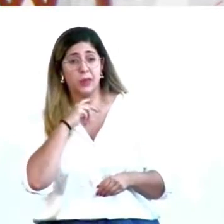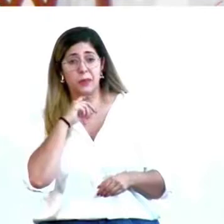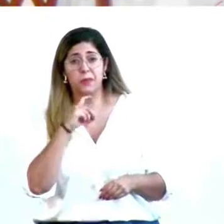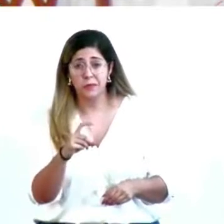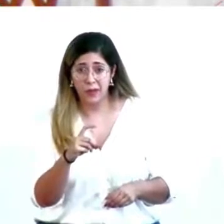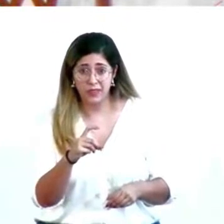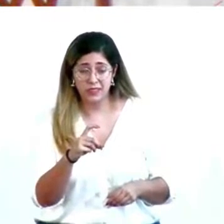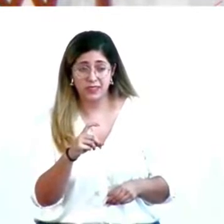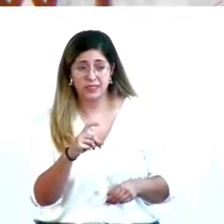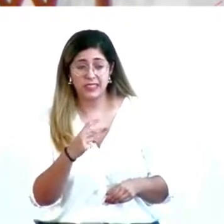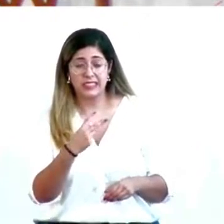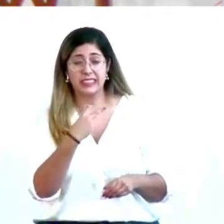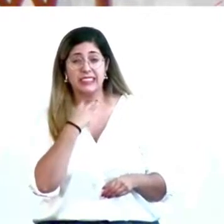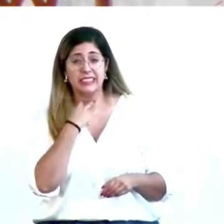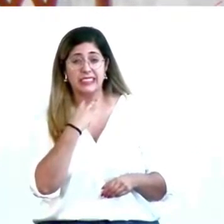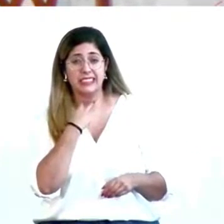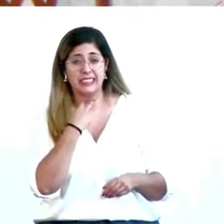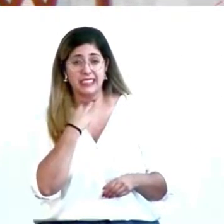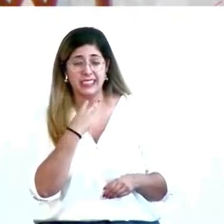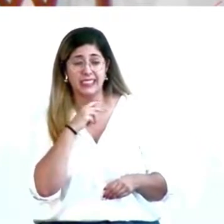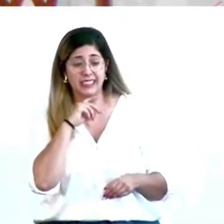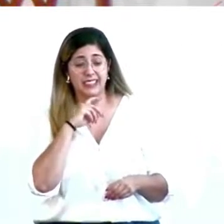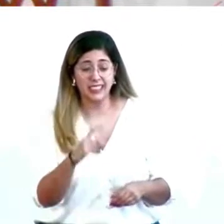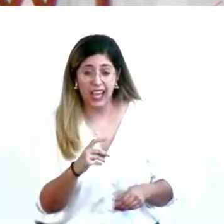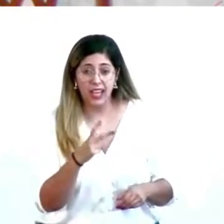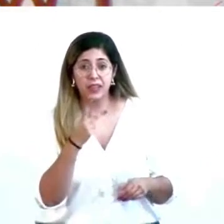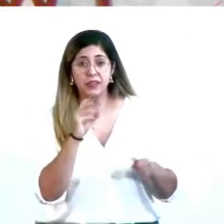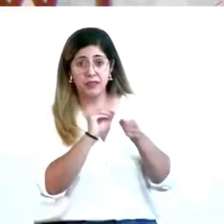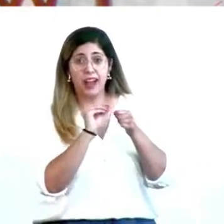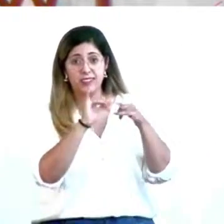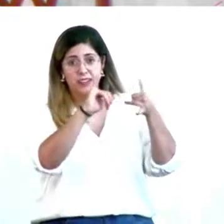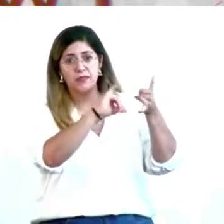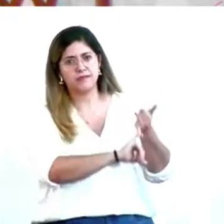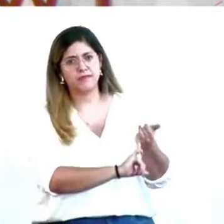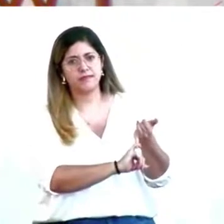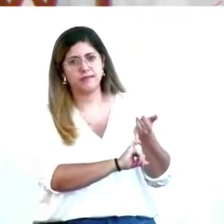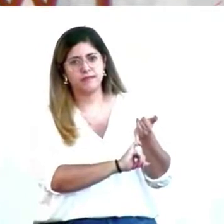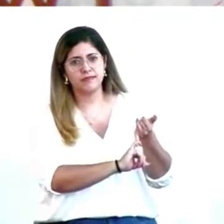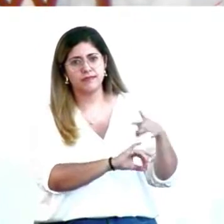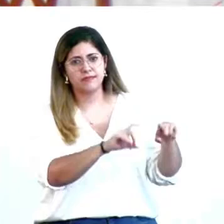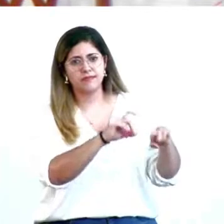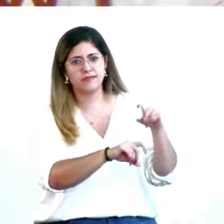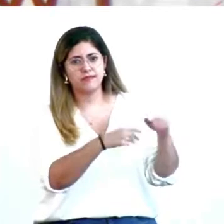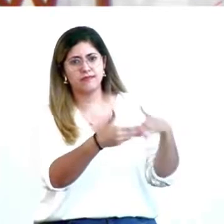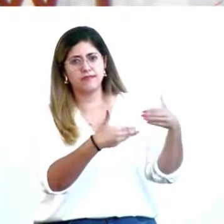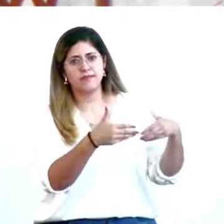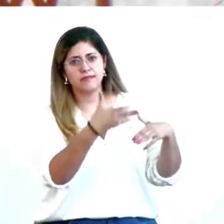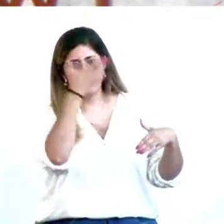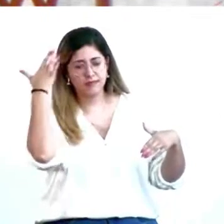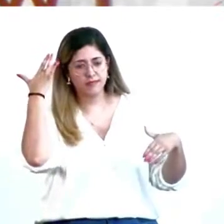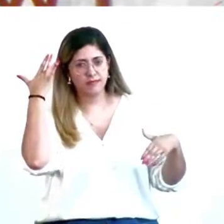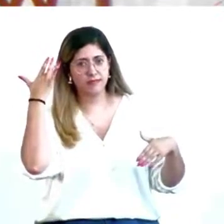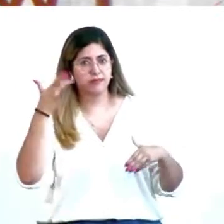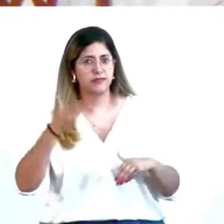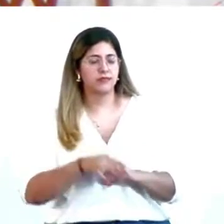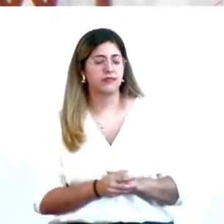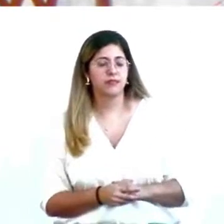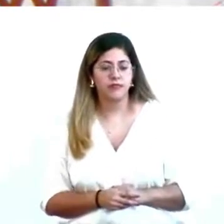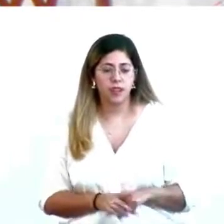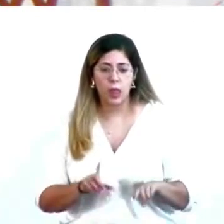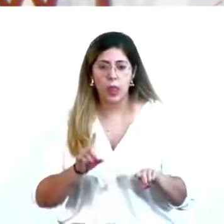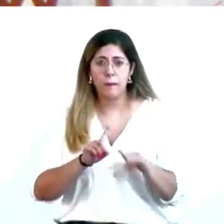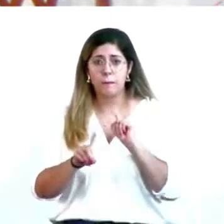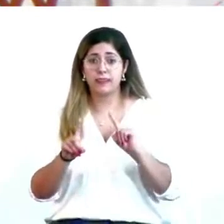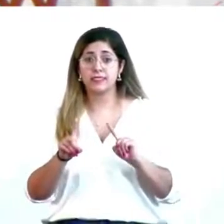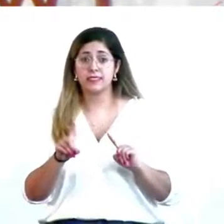entre vós. É isso que ele está dizendo. Mas perceba que ao citar tanto a impudicícia quanto a